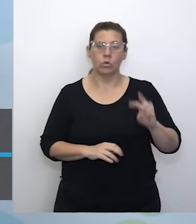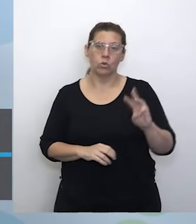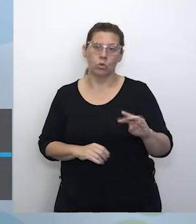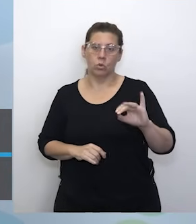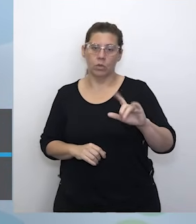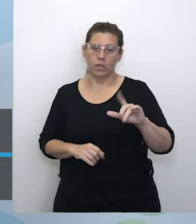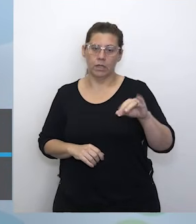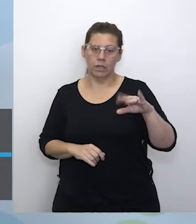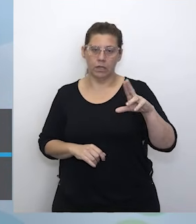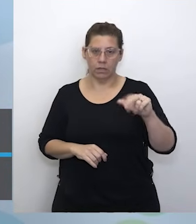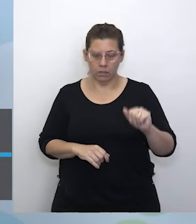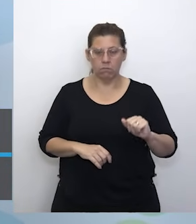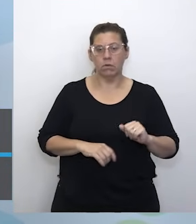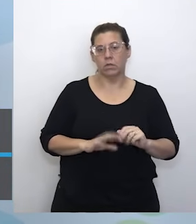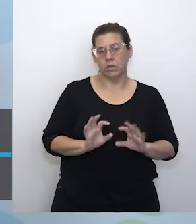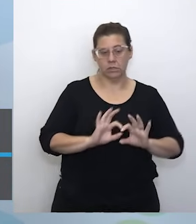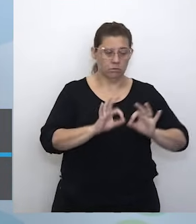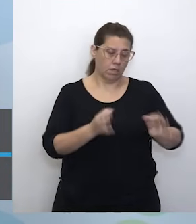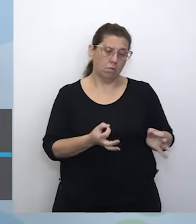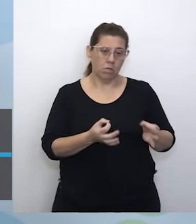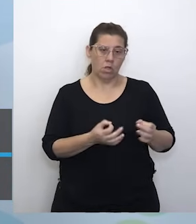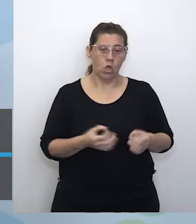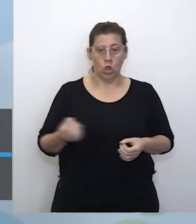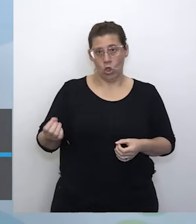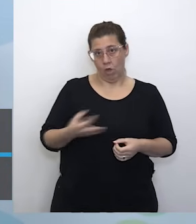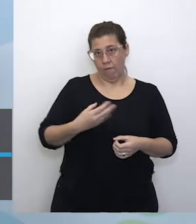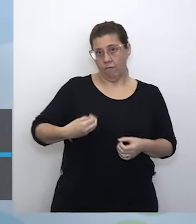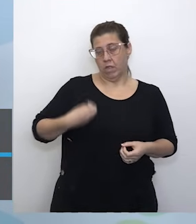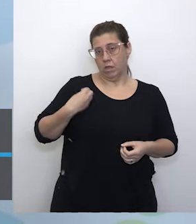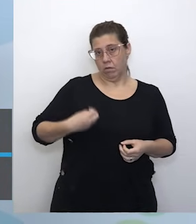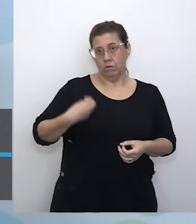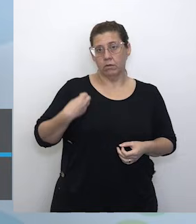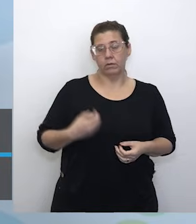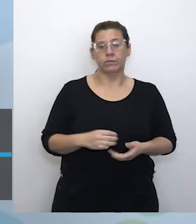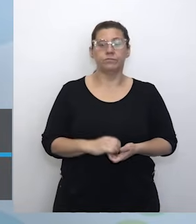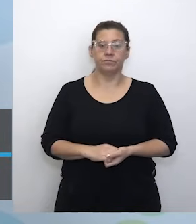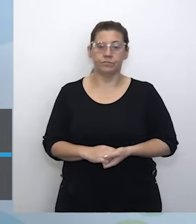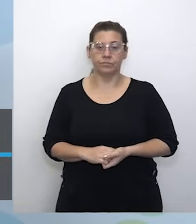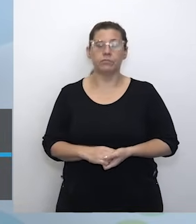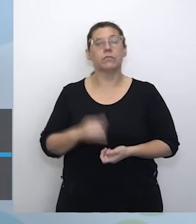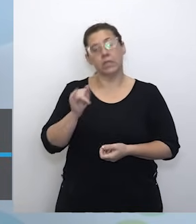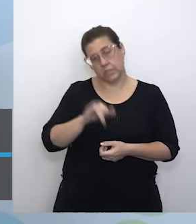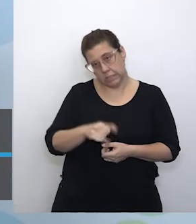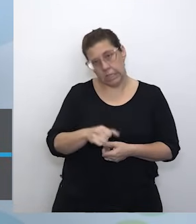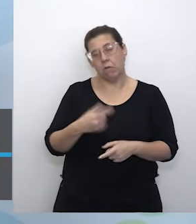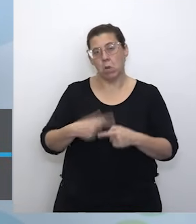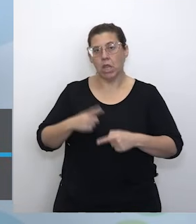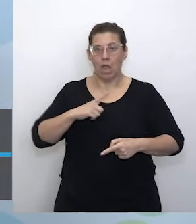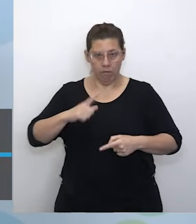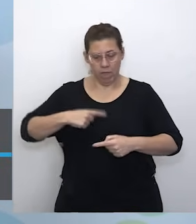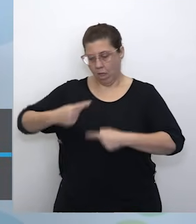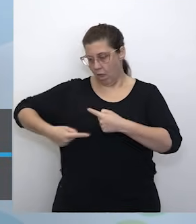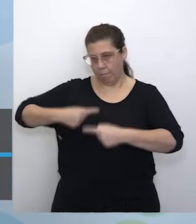ó, sim, pois conseguiu fazer a reprodução de novos seres vivos. Olha. A Larissa colocou sim, porque houve a reprodução. O